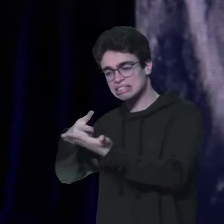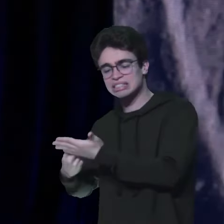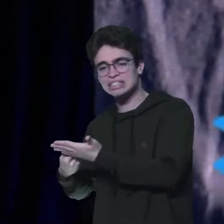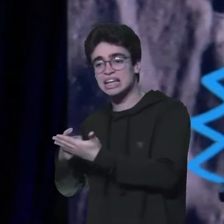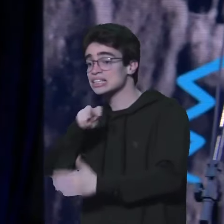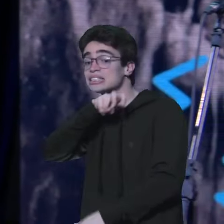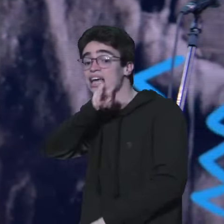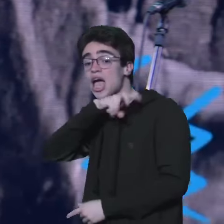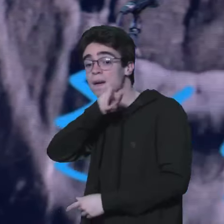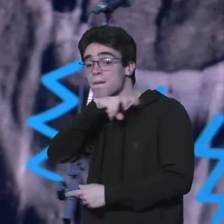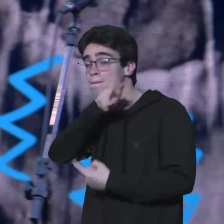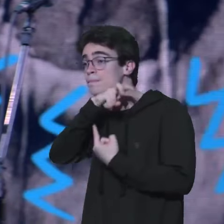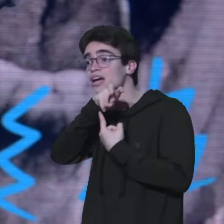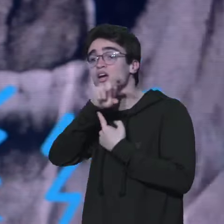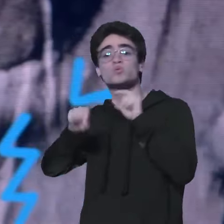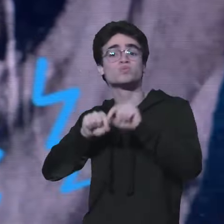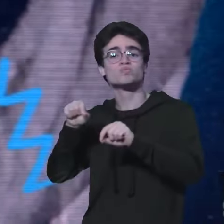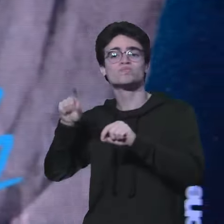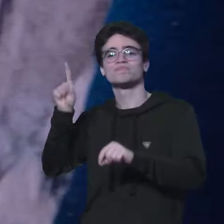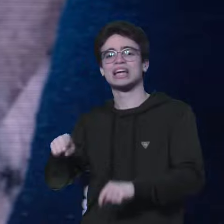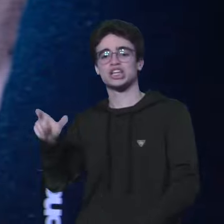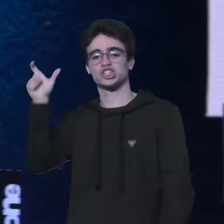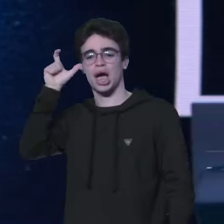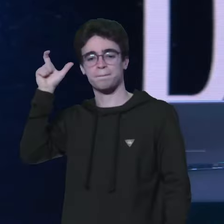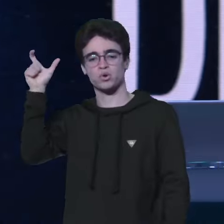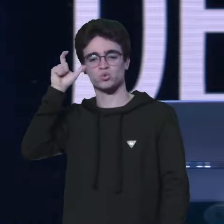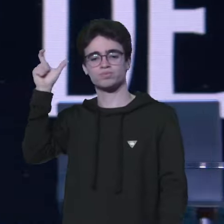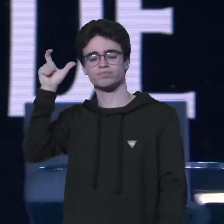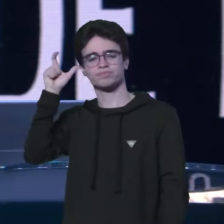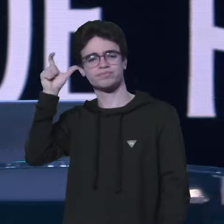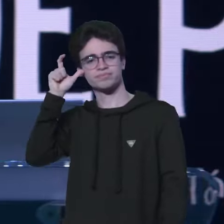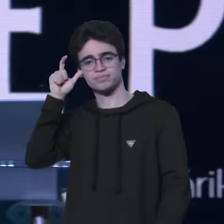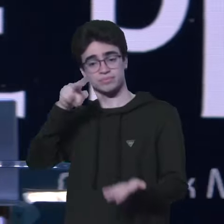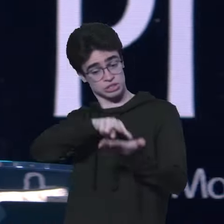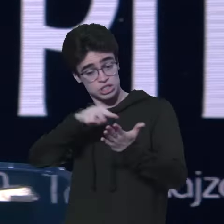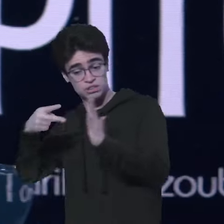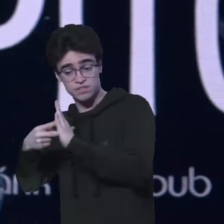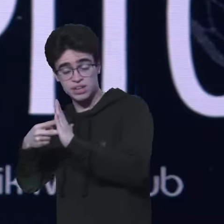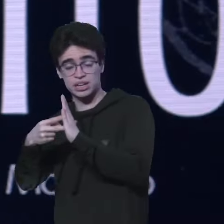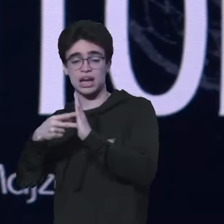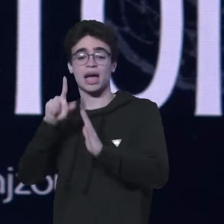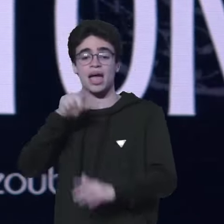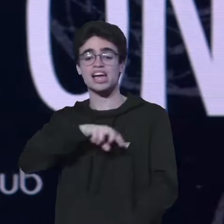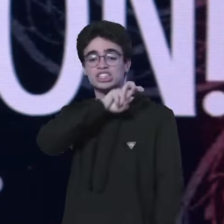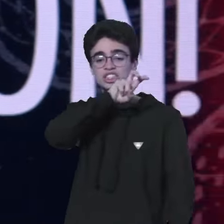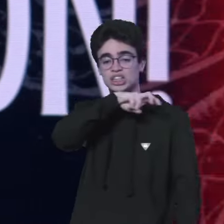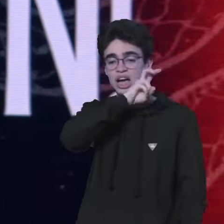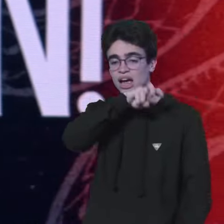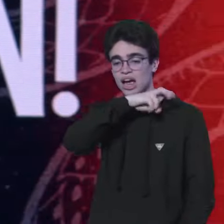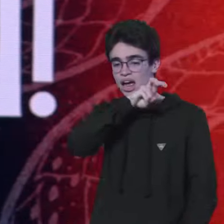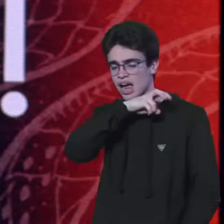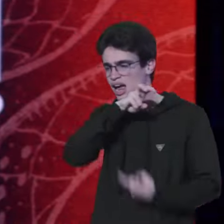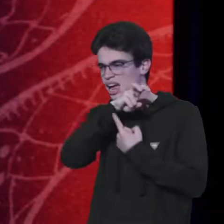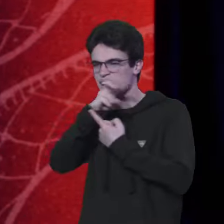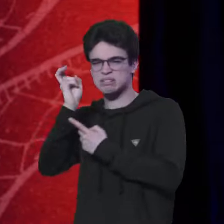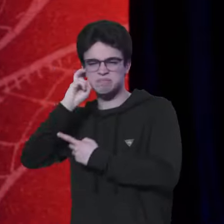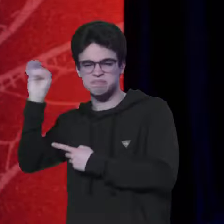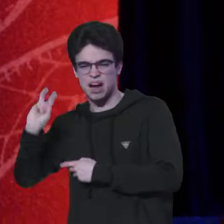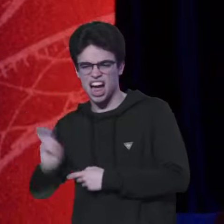Quem? O diabo. O diabo é representado por uma serpente, um animal astuto,